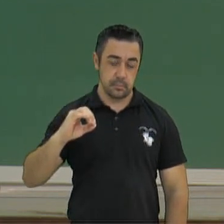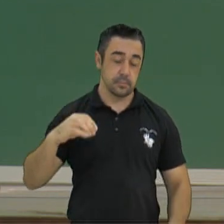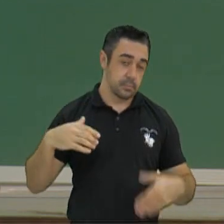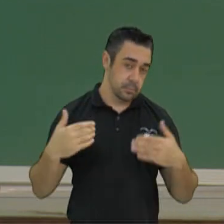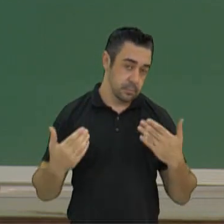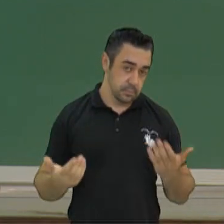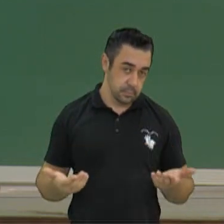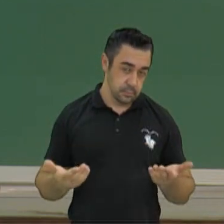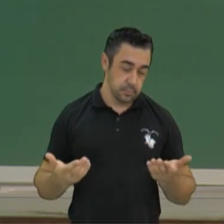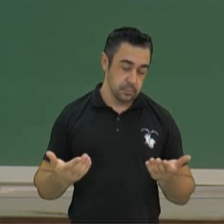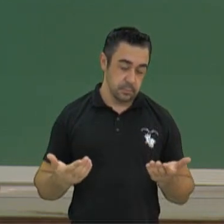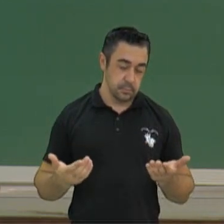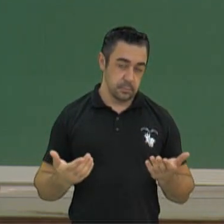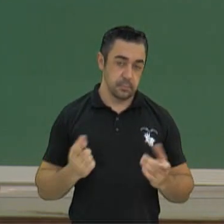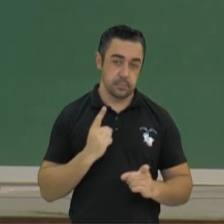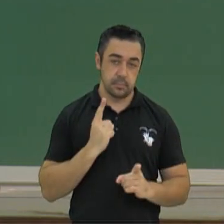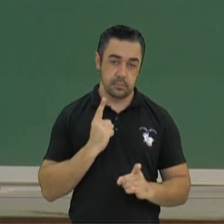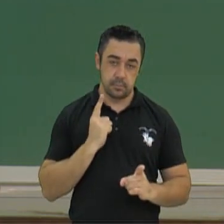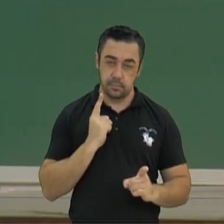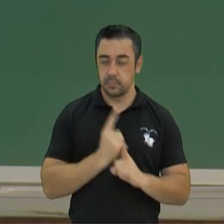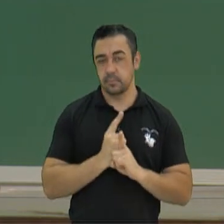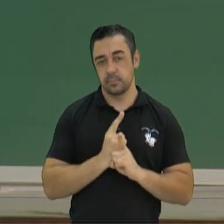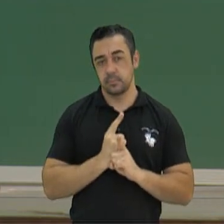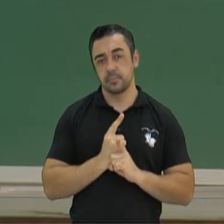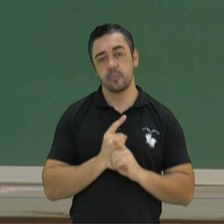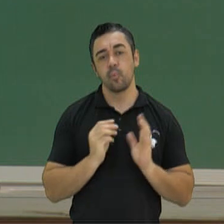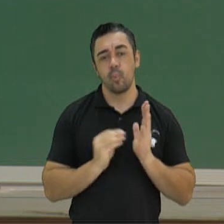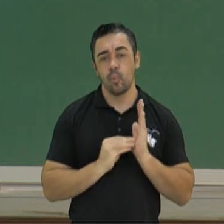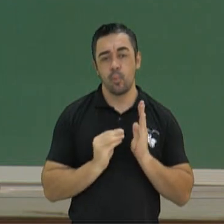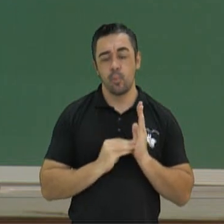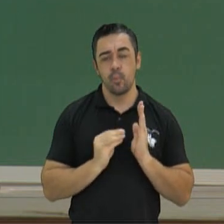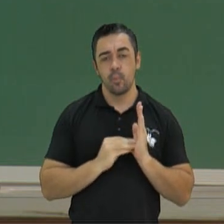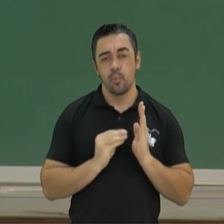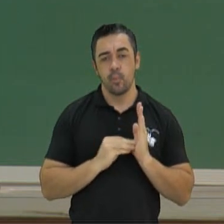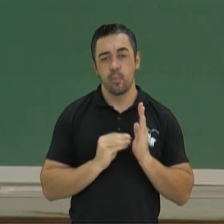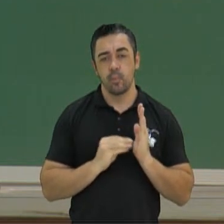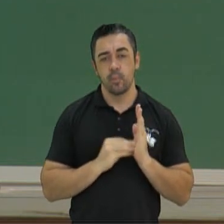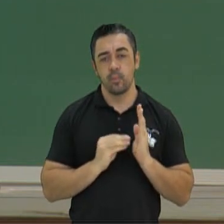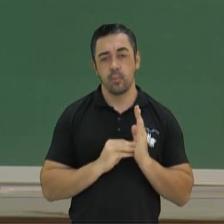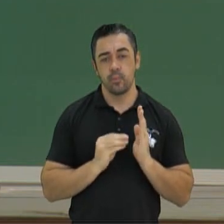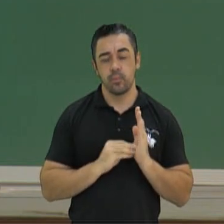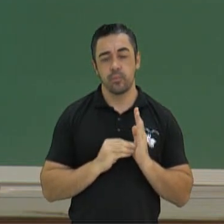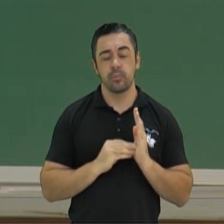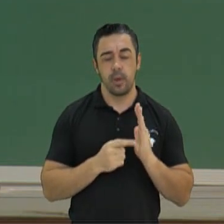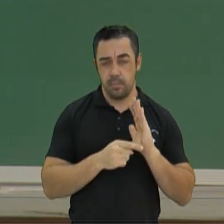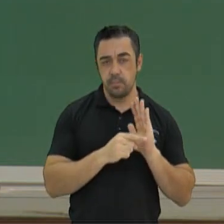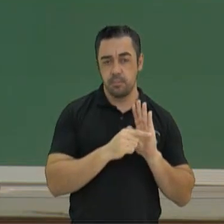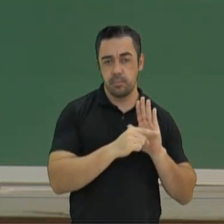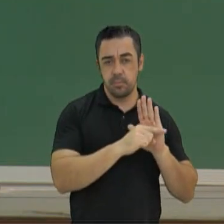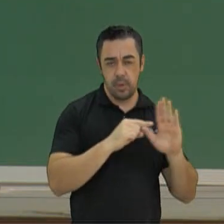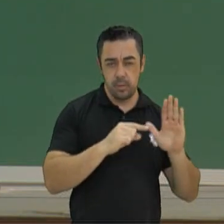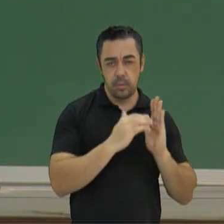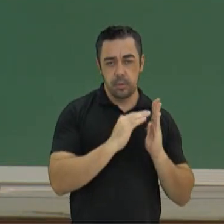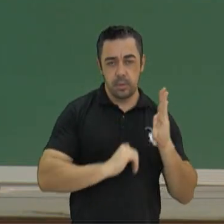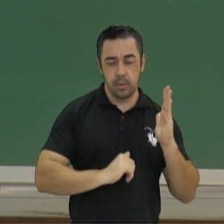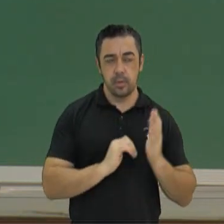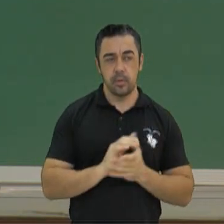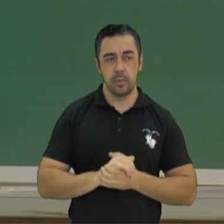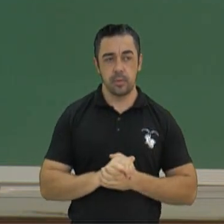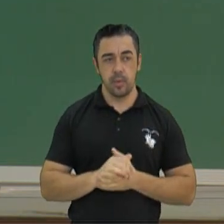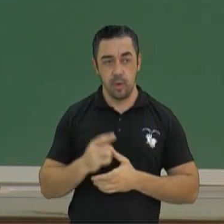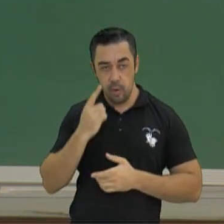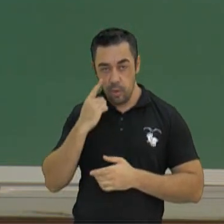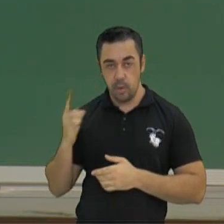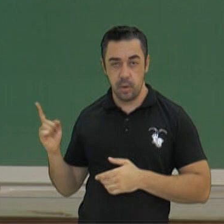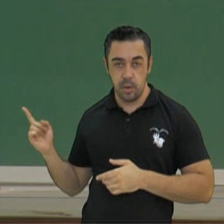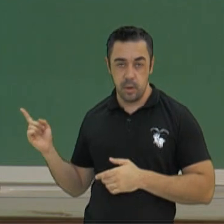foi despejada, para ver quanto que falta para completar. Então, faz uma continha de menos, aí lembrando lá, né, quando a gente faz a continha de